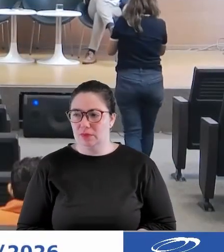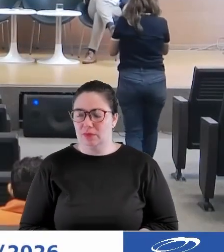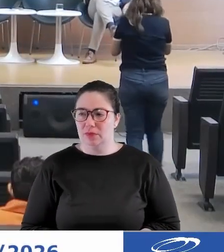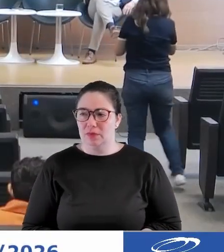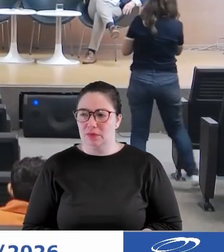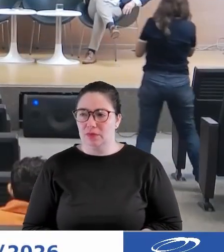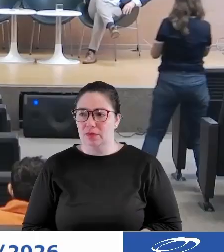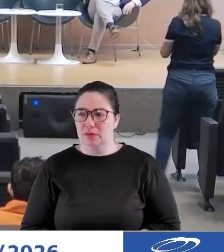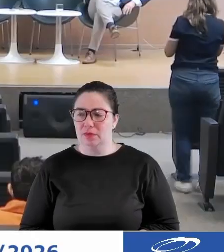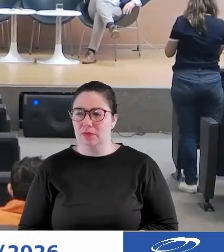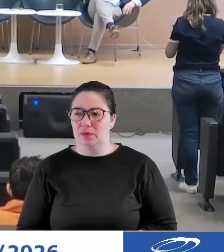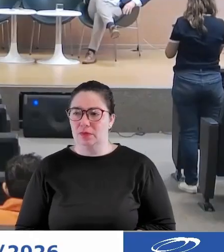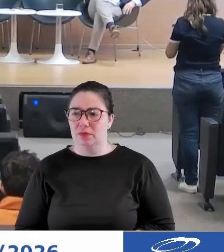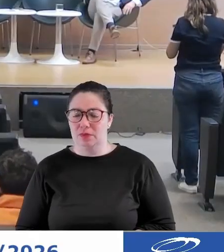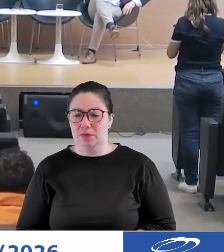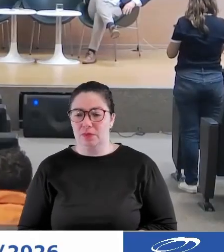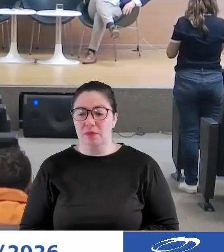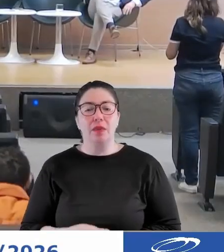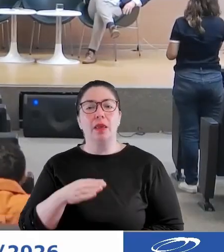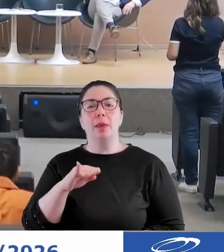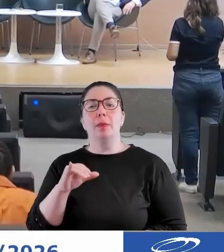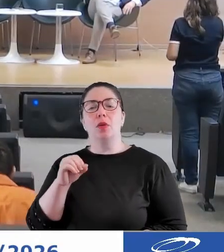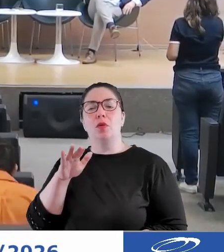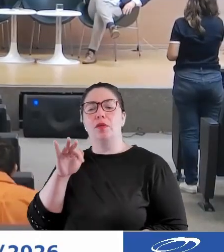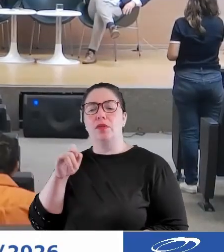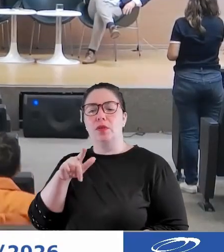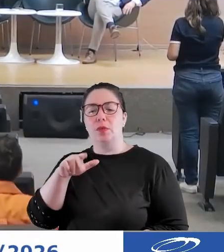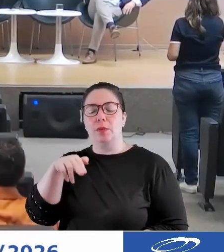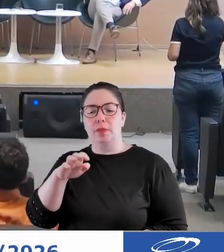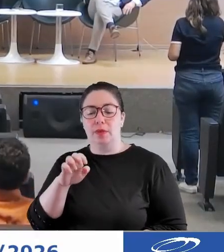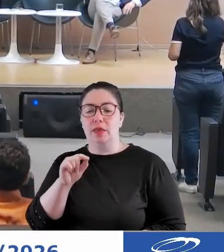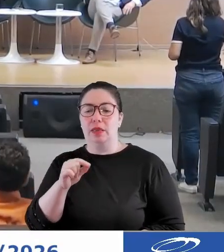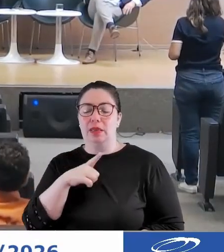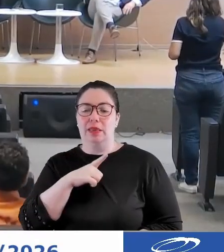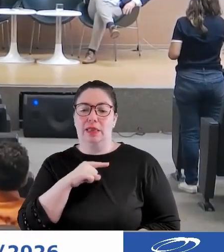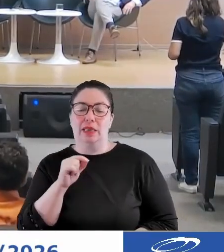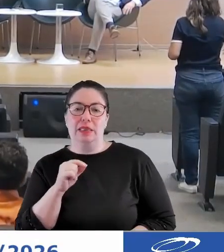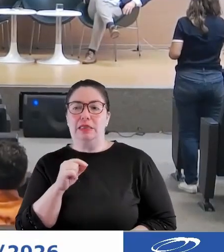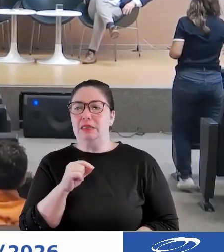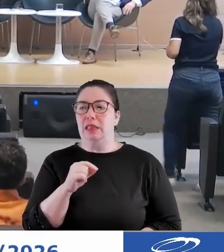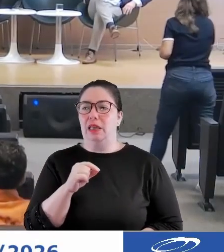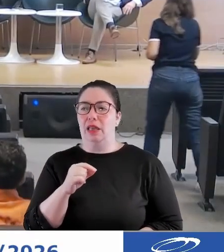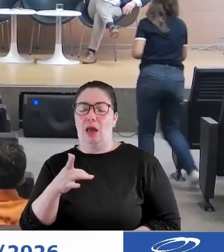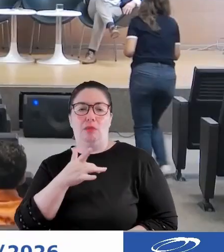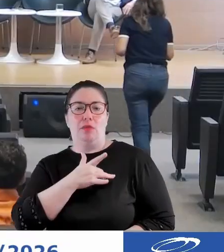Se os biofilmes também estão presentes em casos de tuberculose